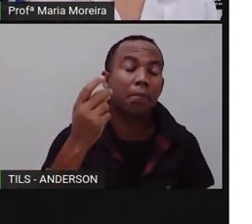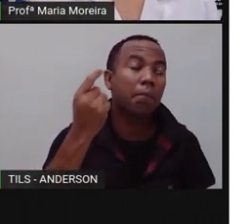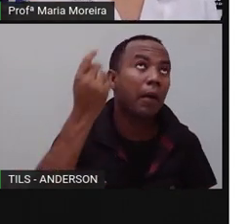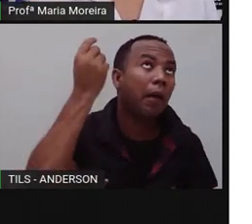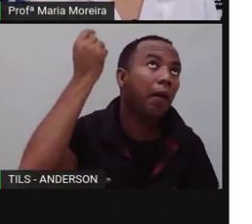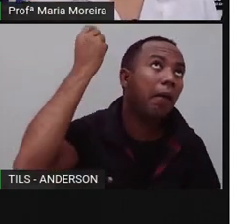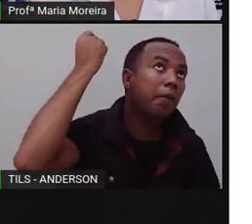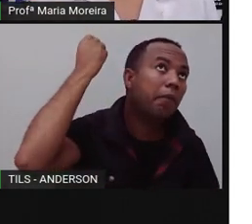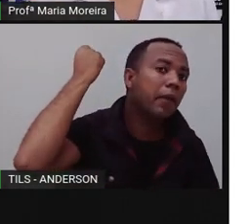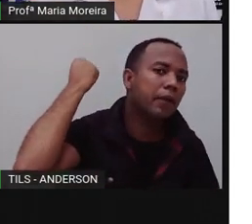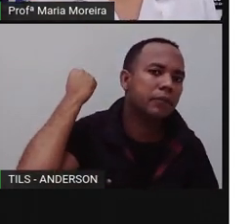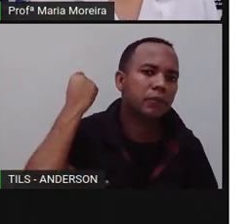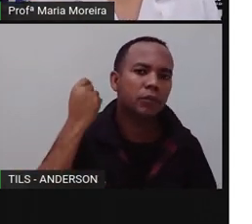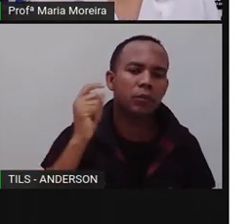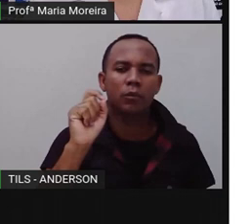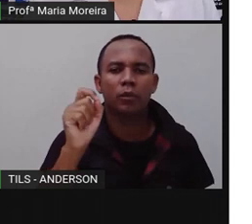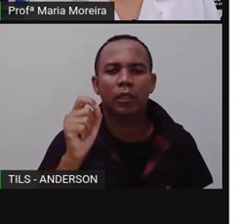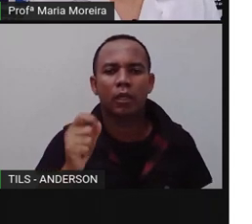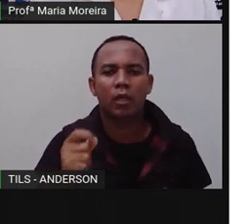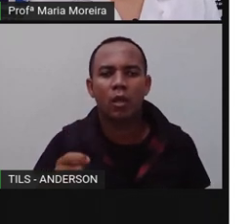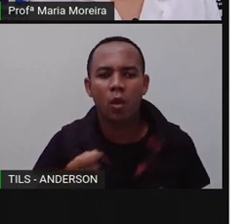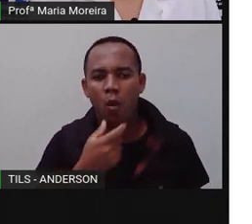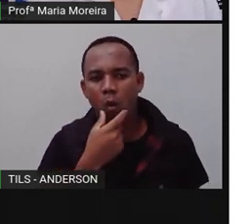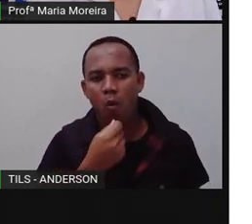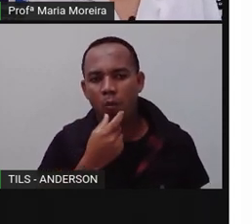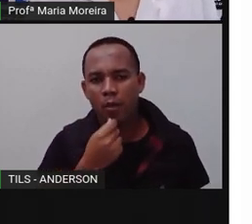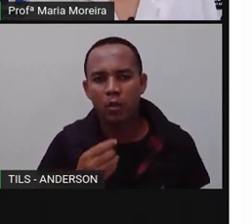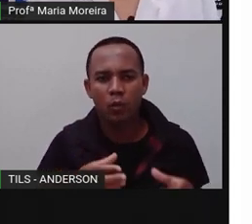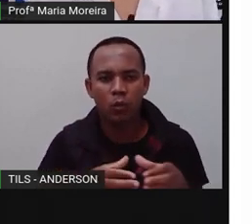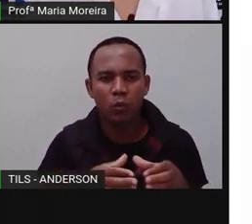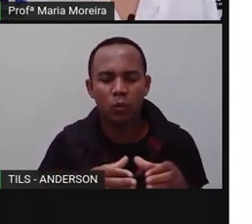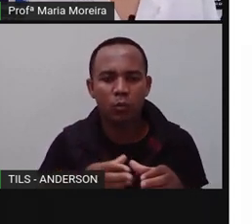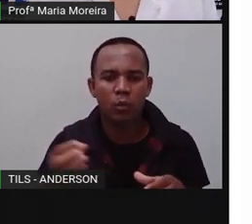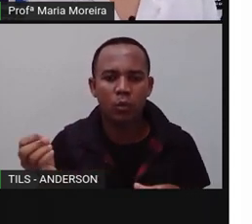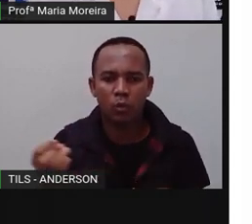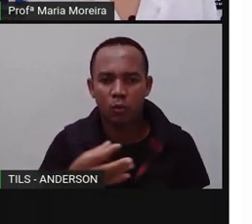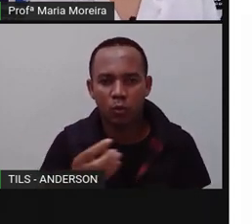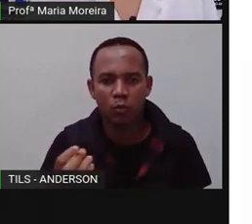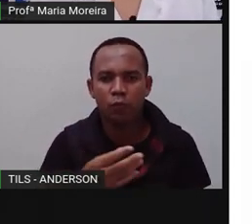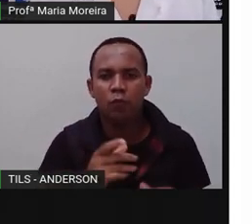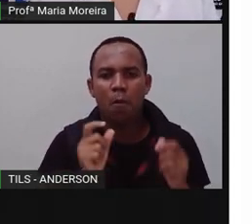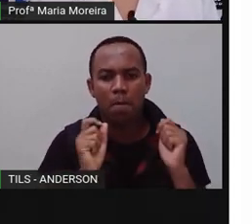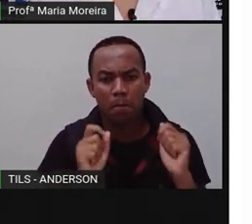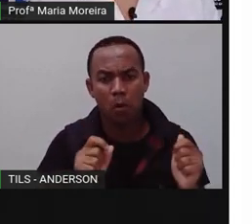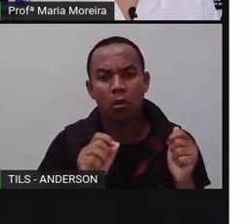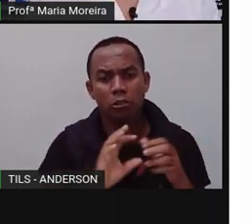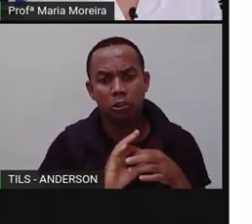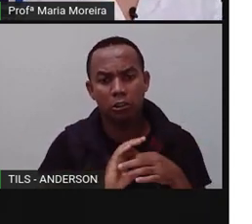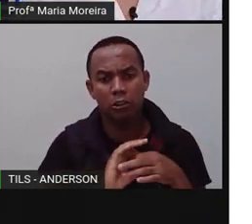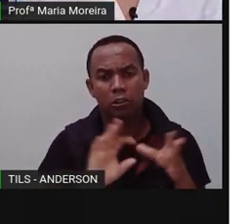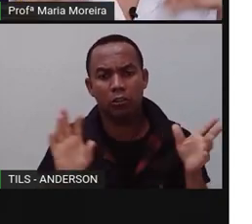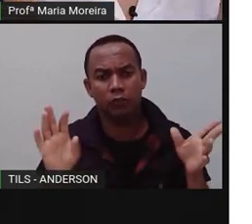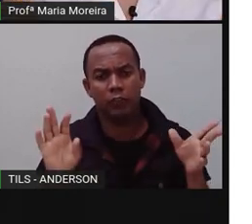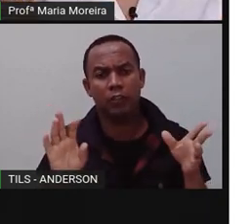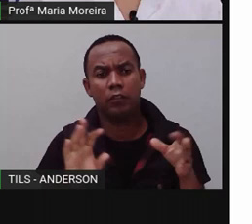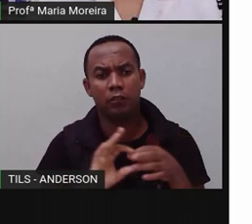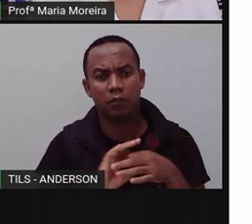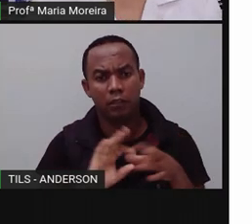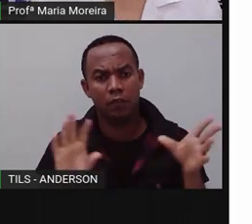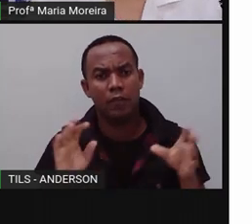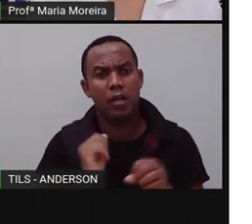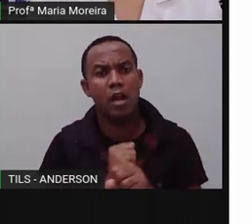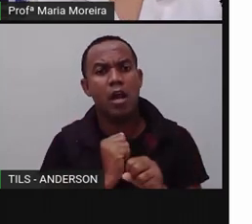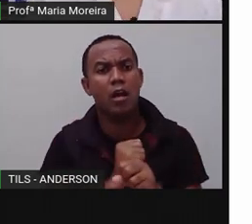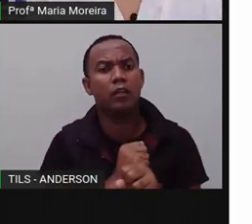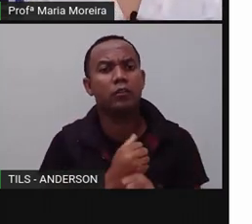1930, durante o Estado Novo de Getúlio Vargas. Então, só em 1930 as pessoas estavam livres, na